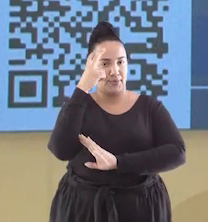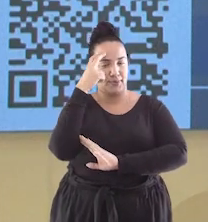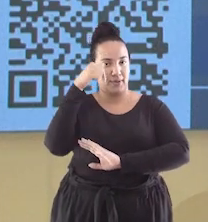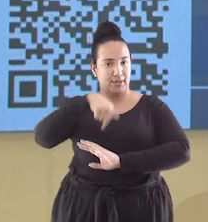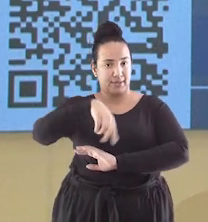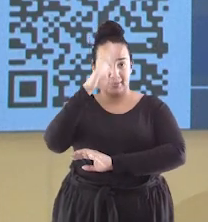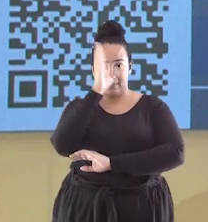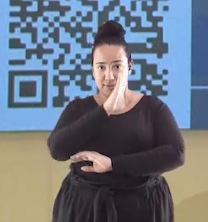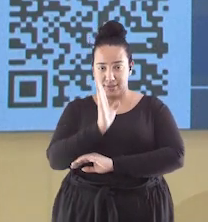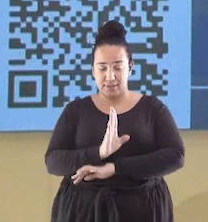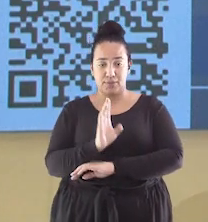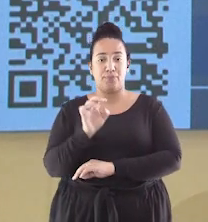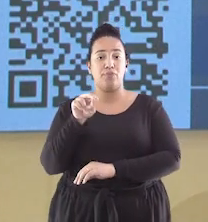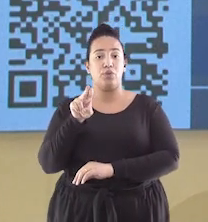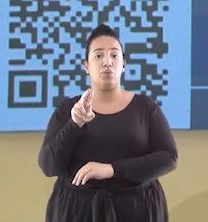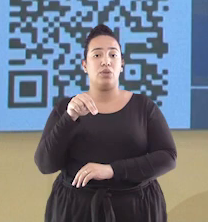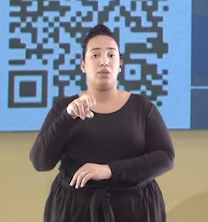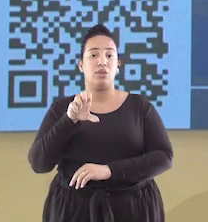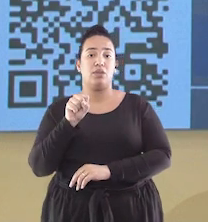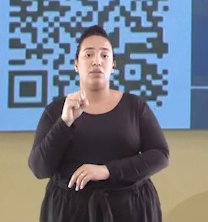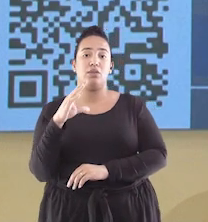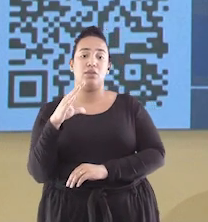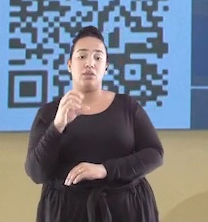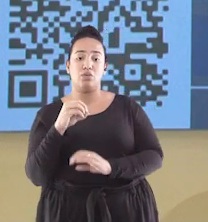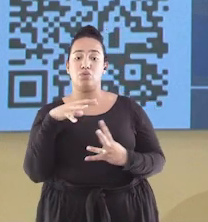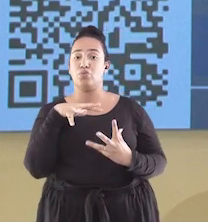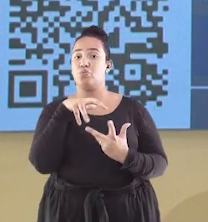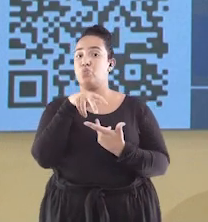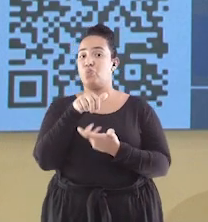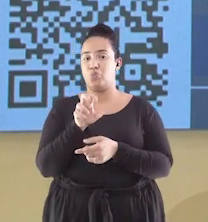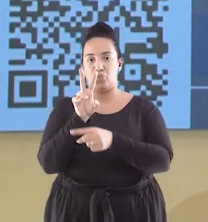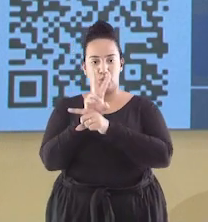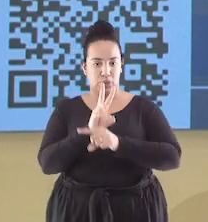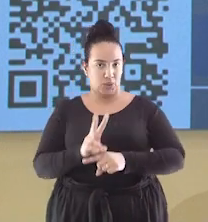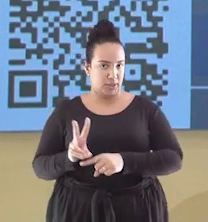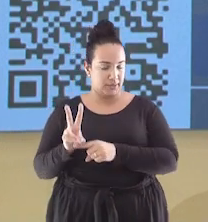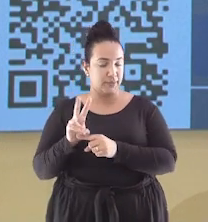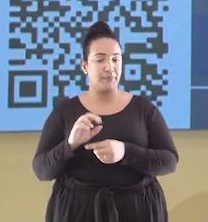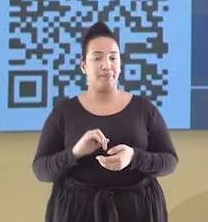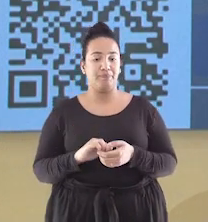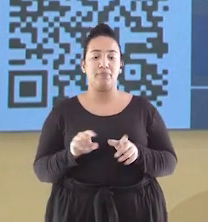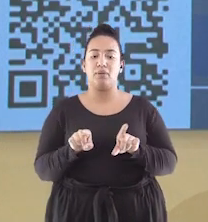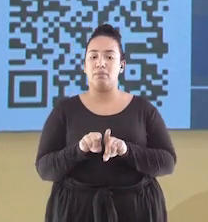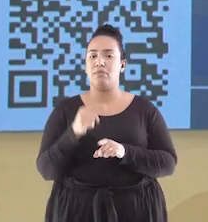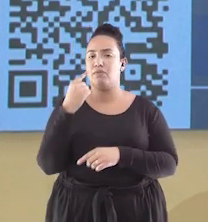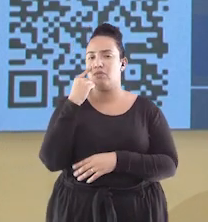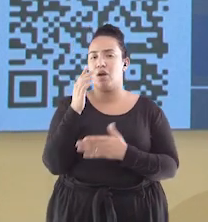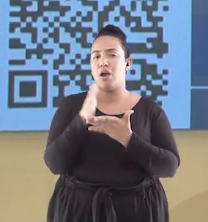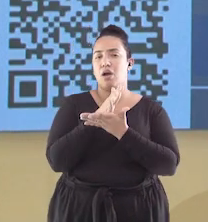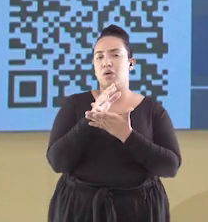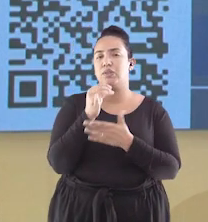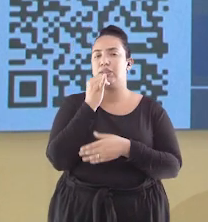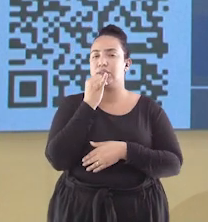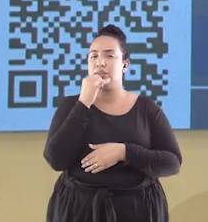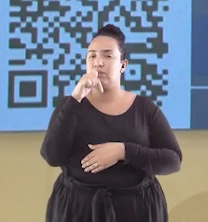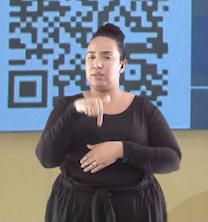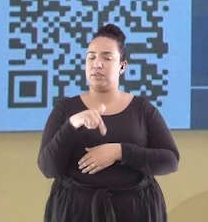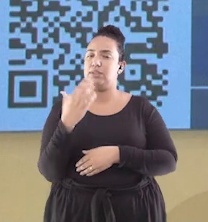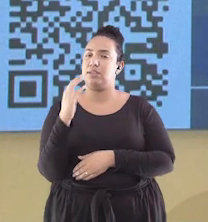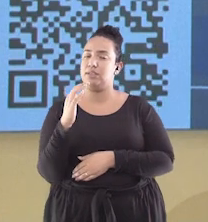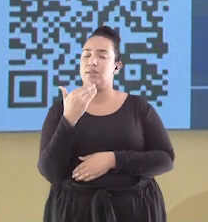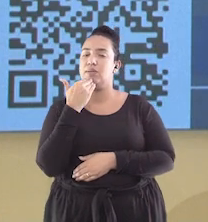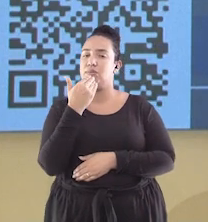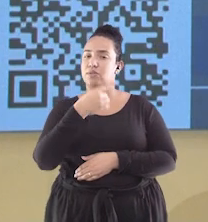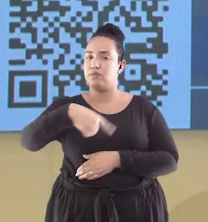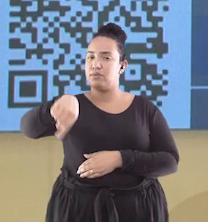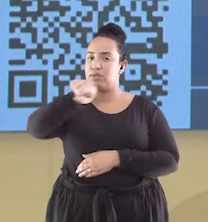Unesco faz esse papel a nível mundial. Nós vimos também alguns exemplos aqui no nosso município e eu pedi para vocês me mandarem